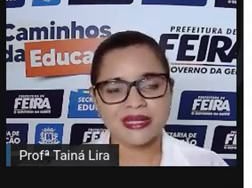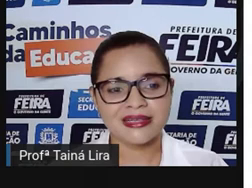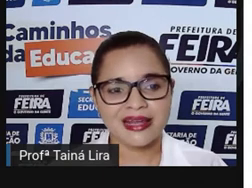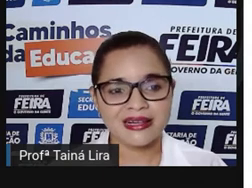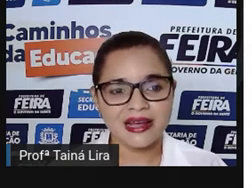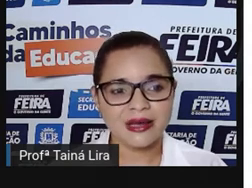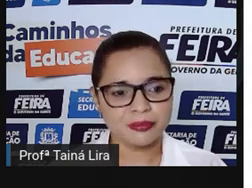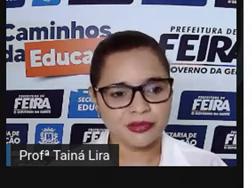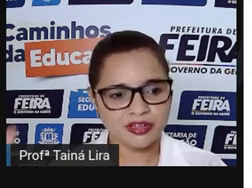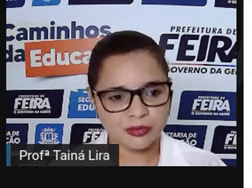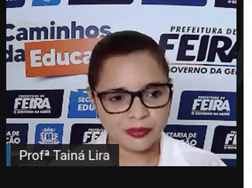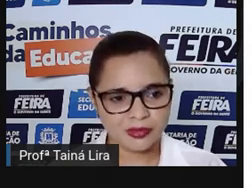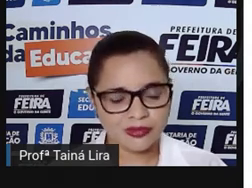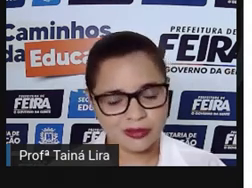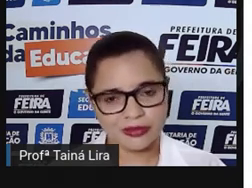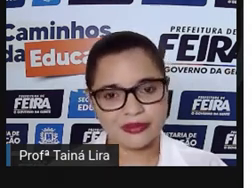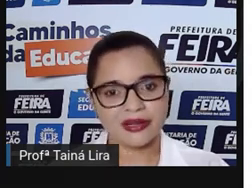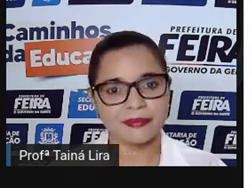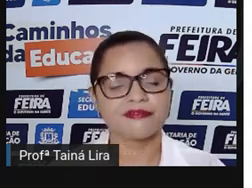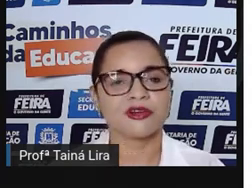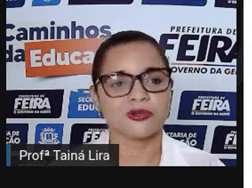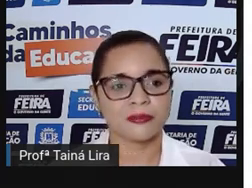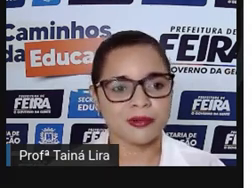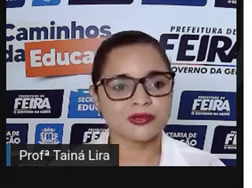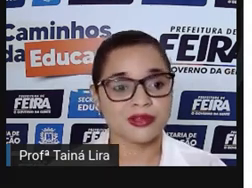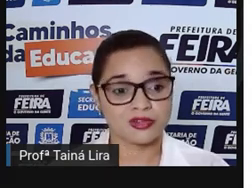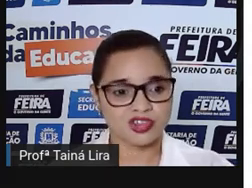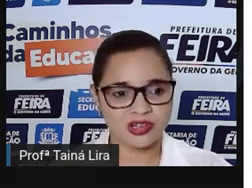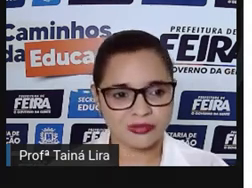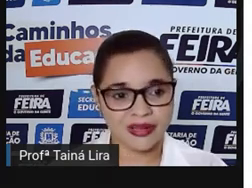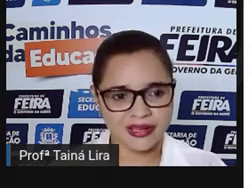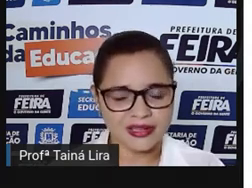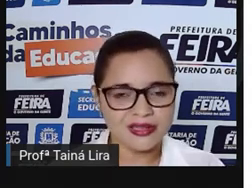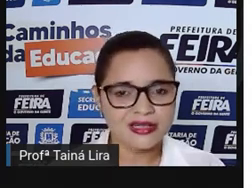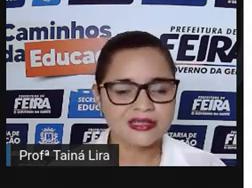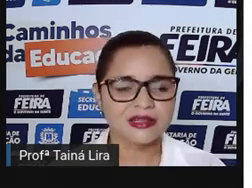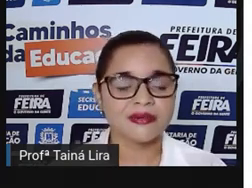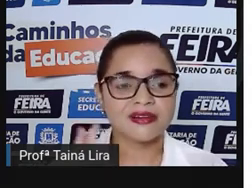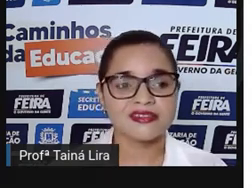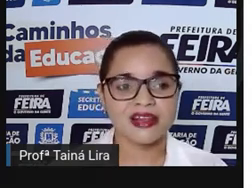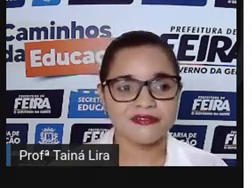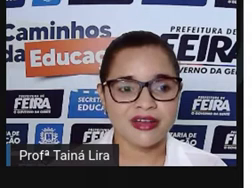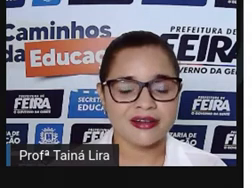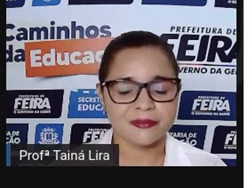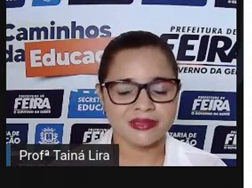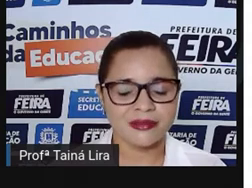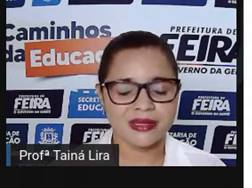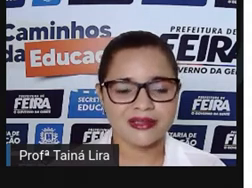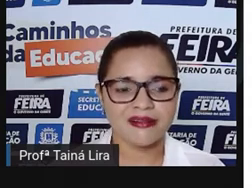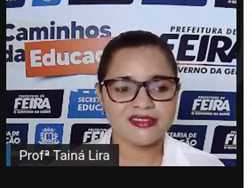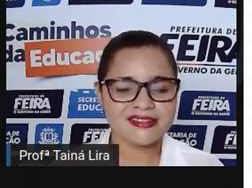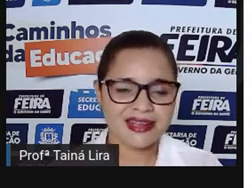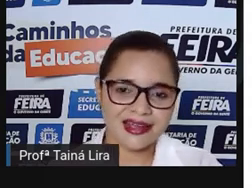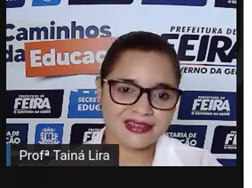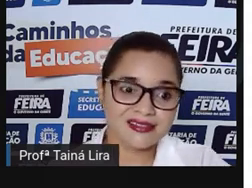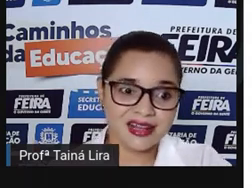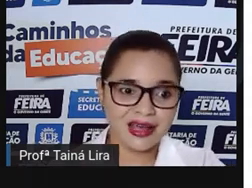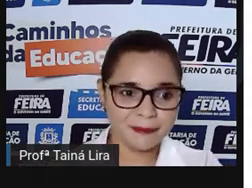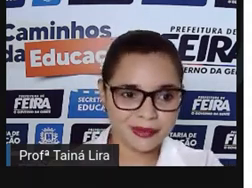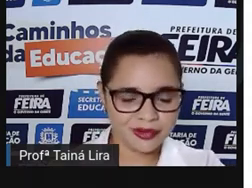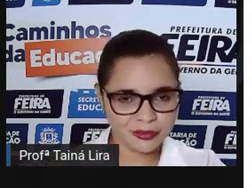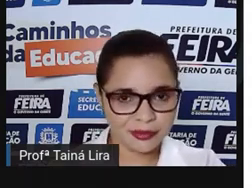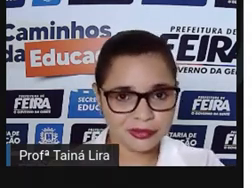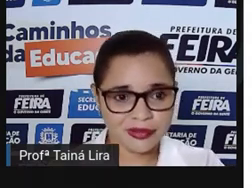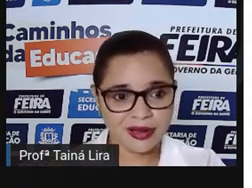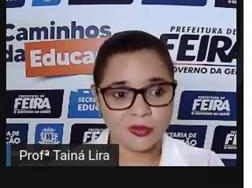para mandar lá para o rei de Portugal. Lembra que a Pró falou que Portugal tinha um rei? Então eles levaram, né, mandaram essas cartas